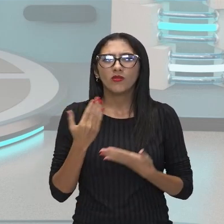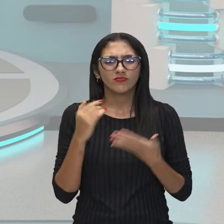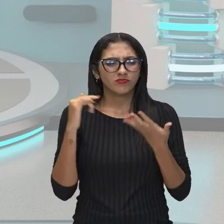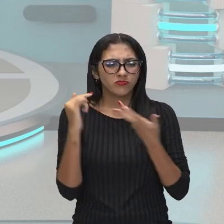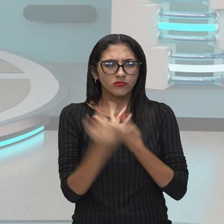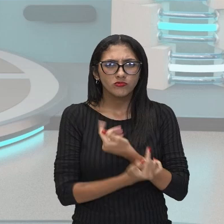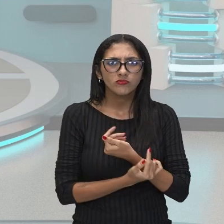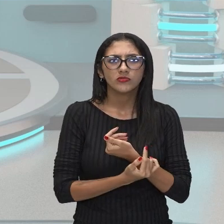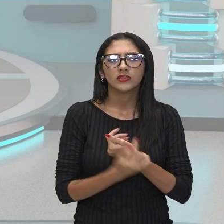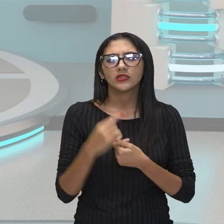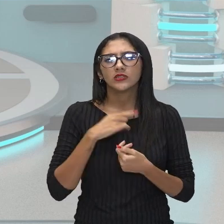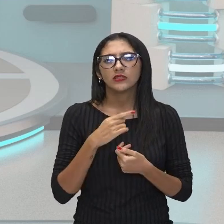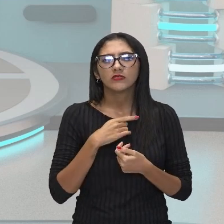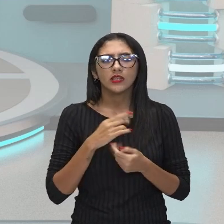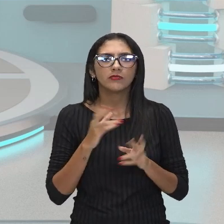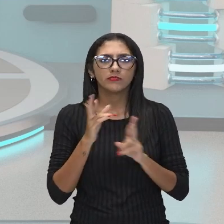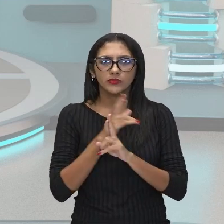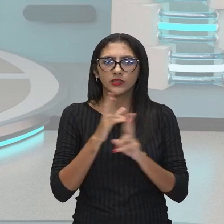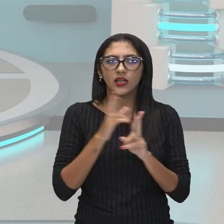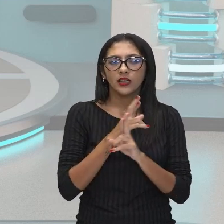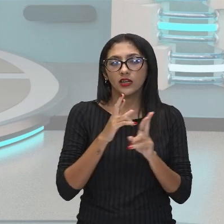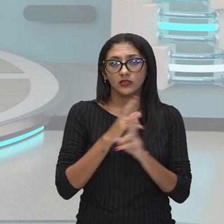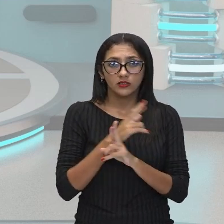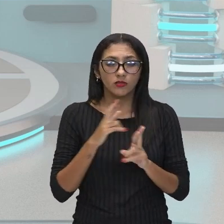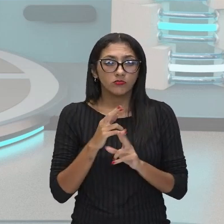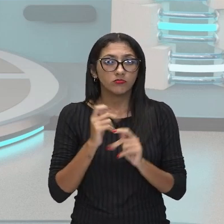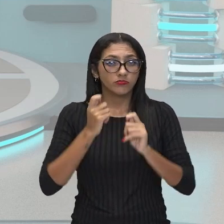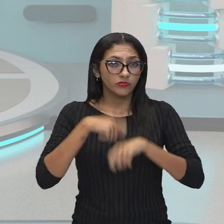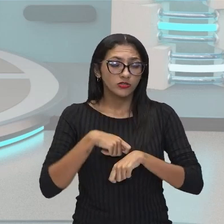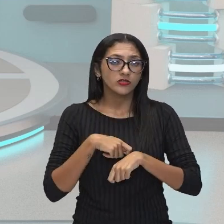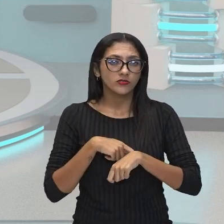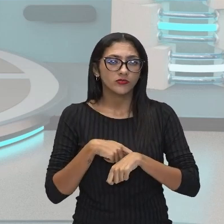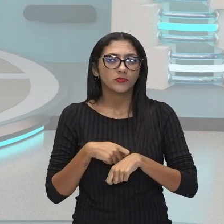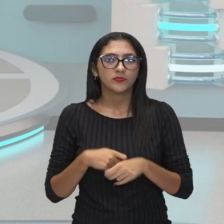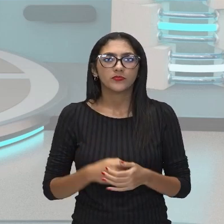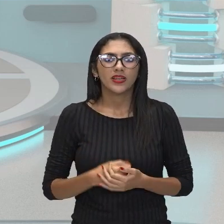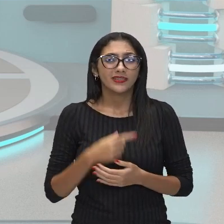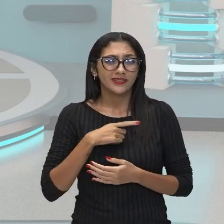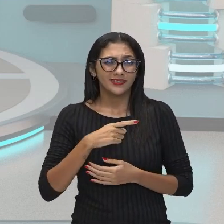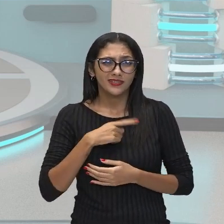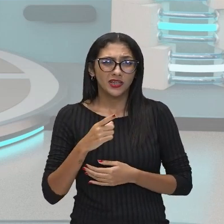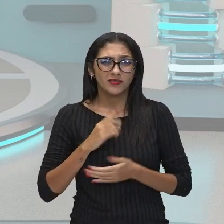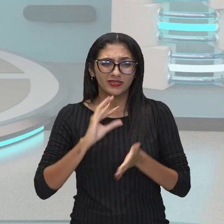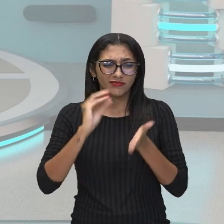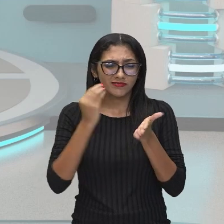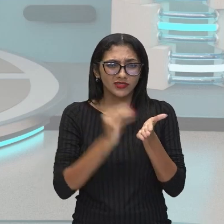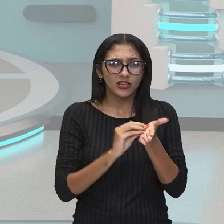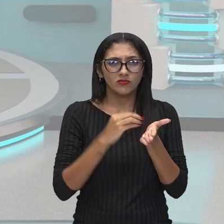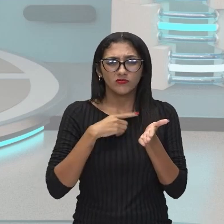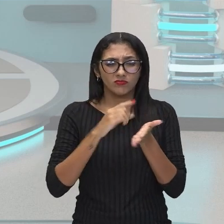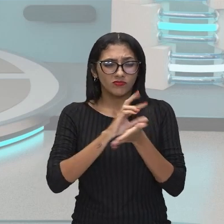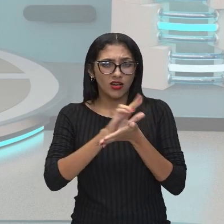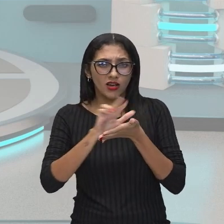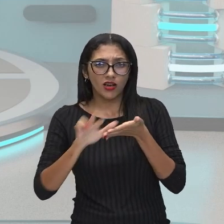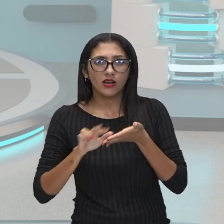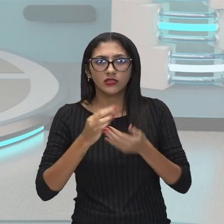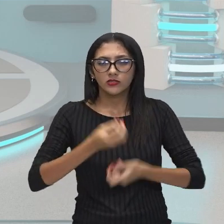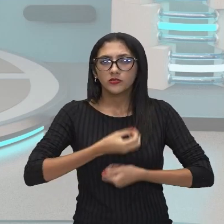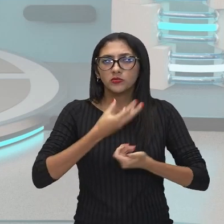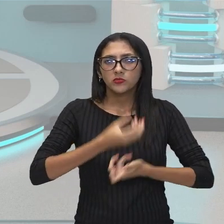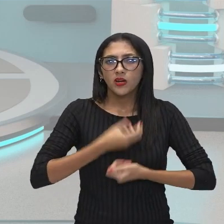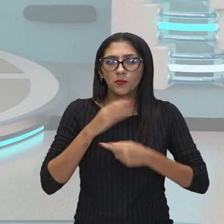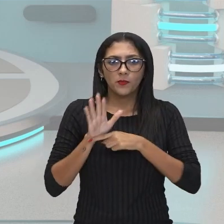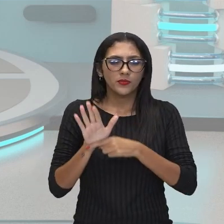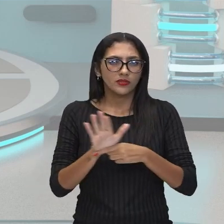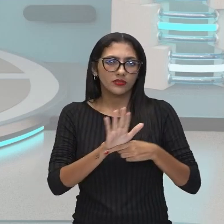questão vigente, uma questão que foi combatida e que foi gritada nos poemas, ou seja, que foi colocada em